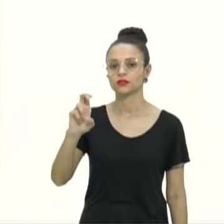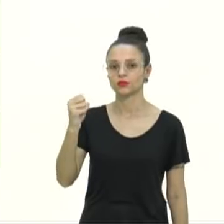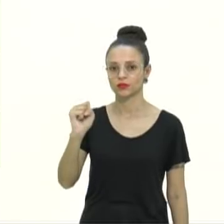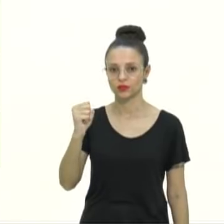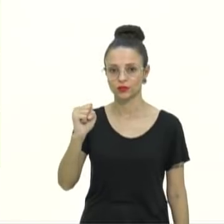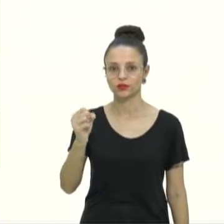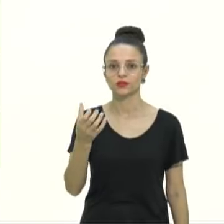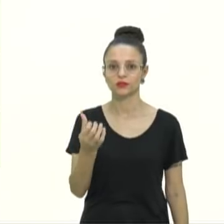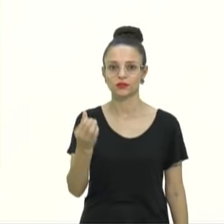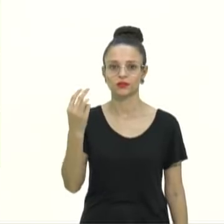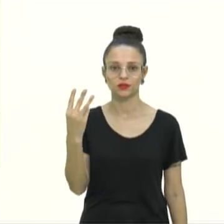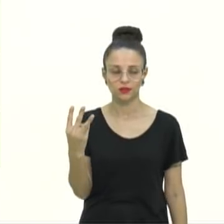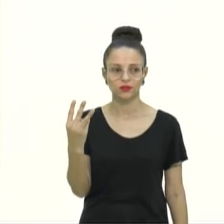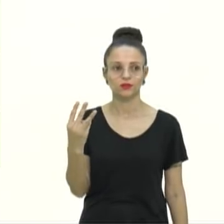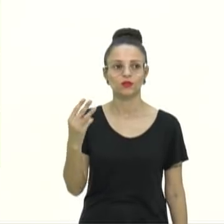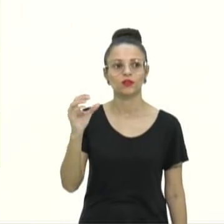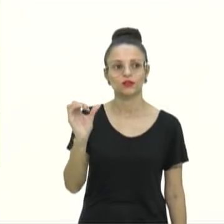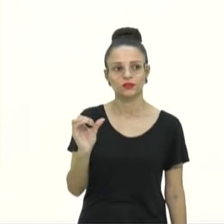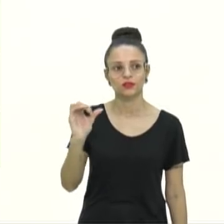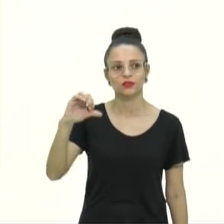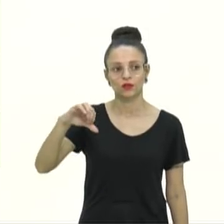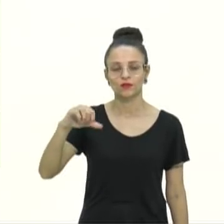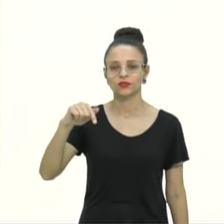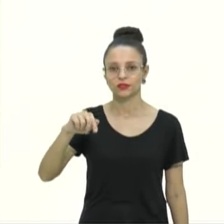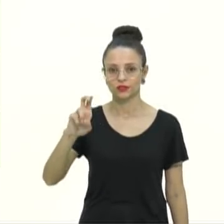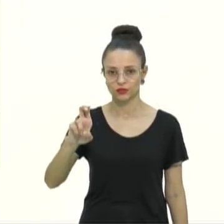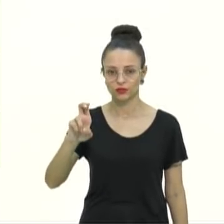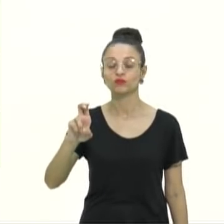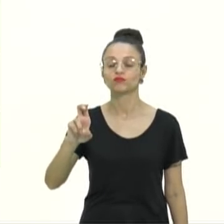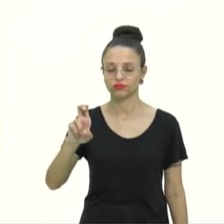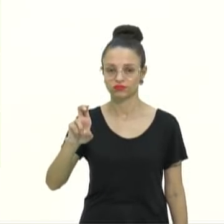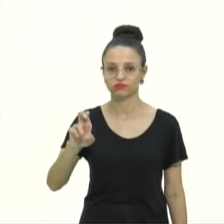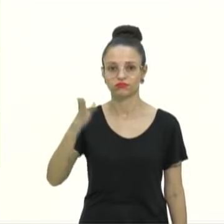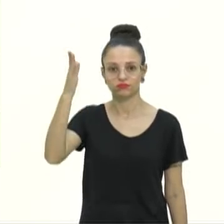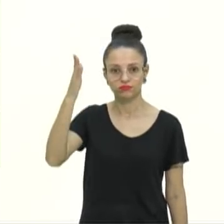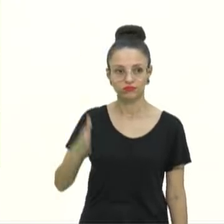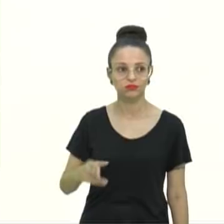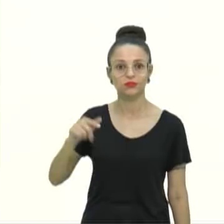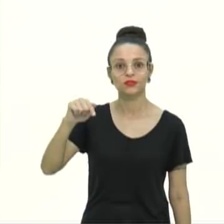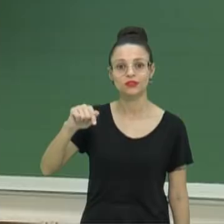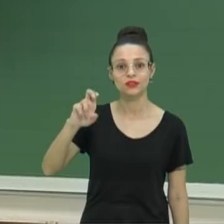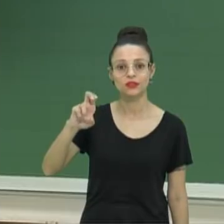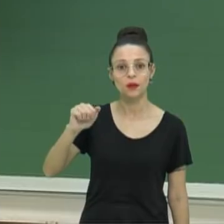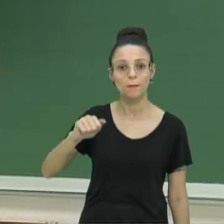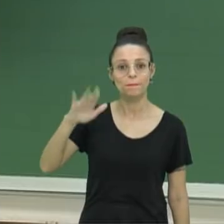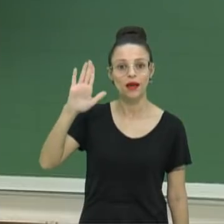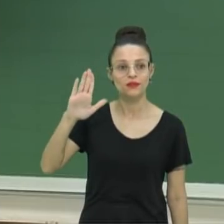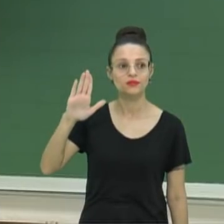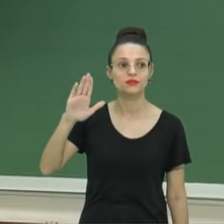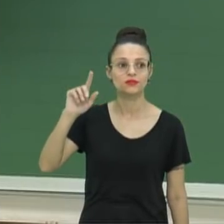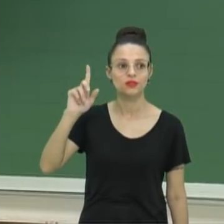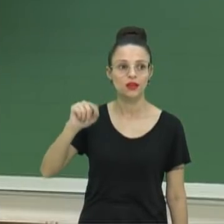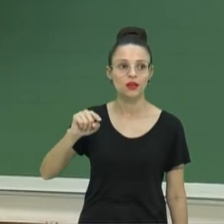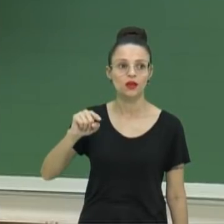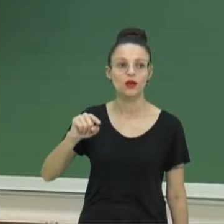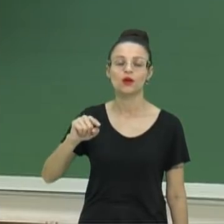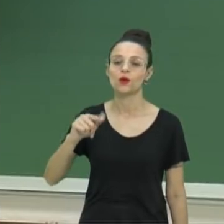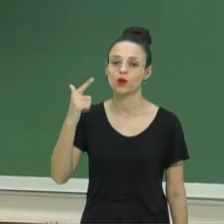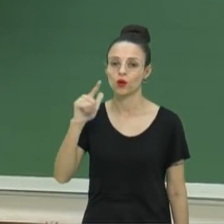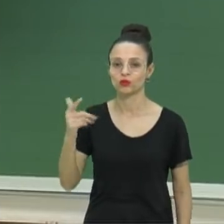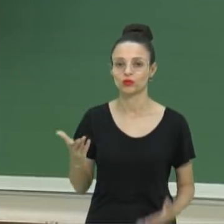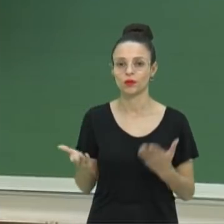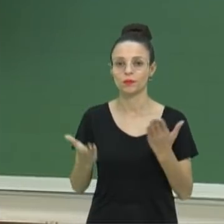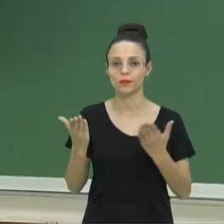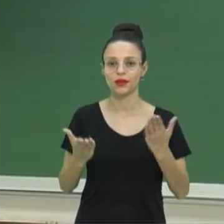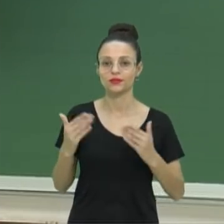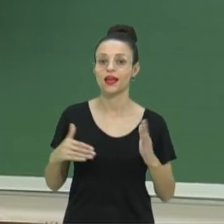58, 63, 69 e 75. Então, aqui, 75. Acima de 75, né? Os outros pesos